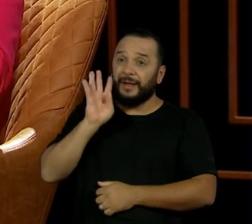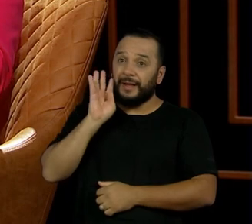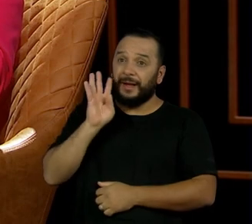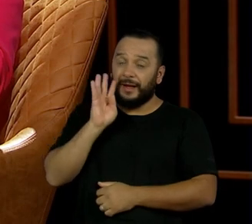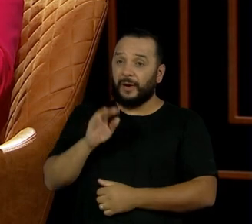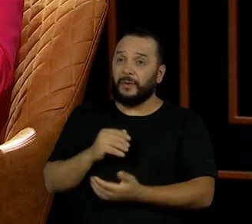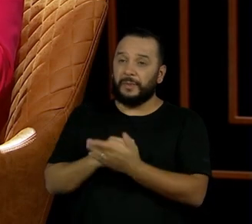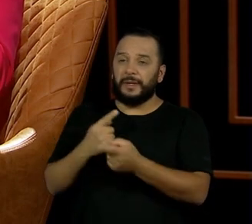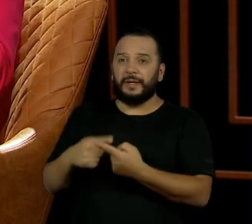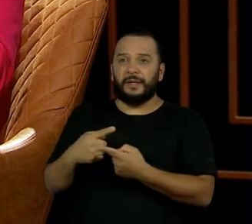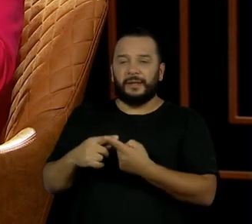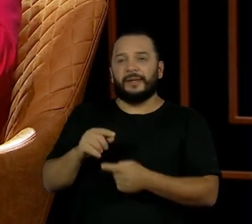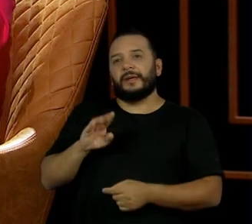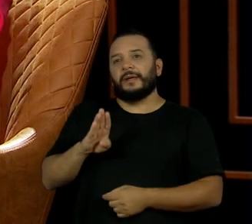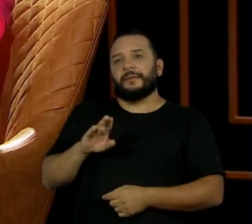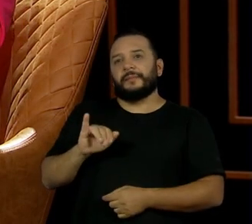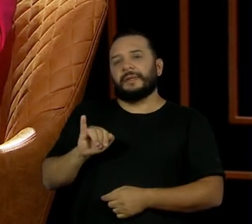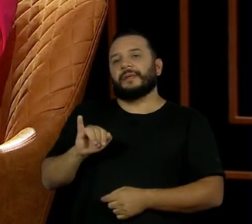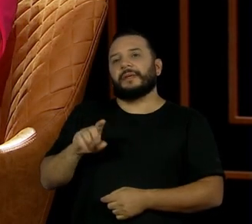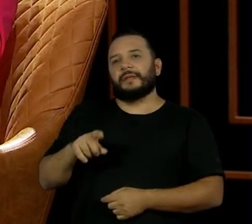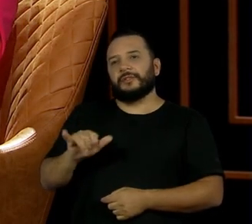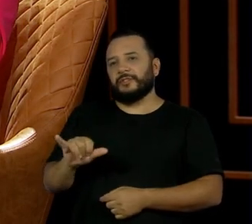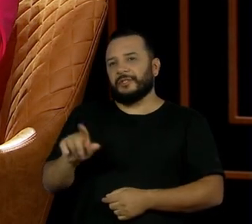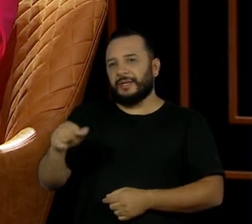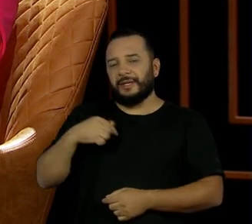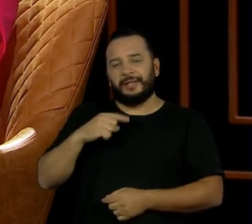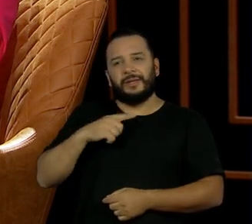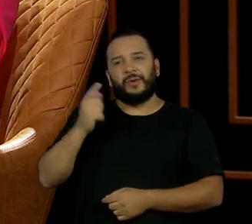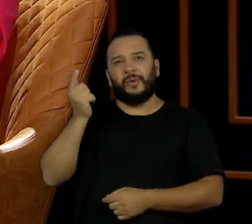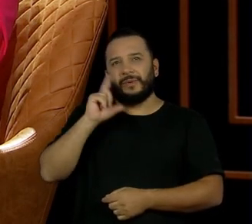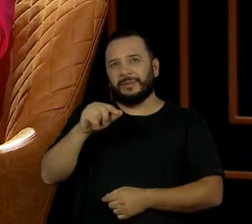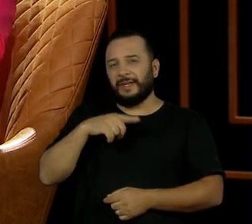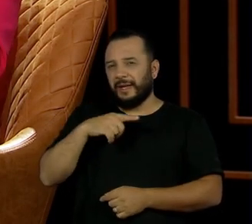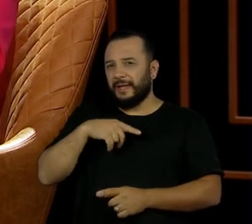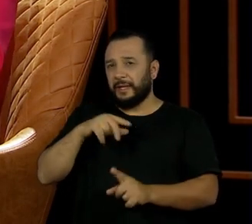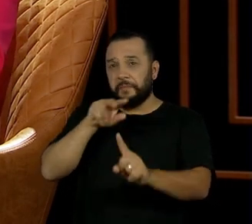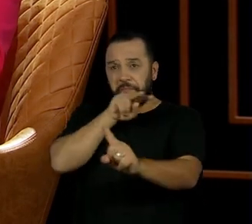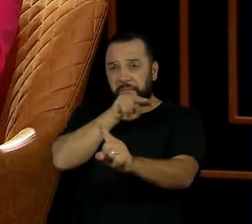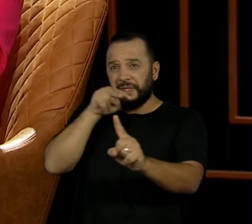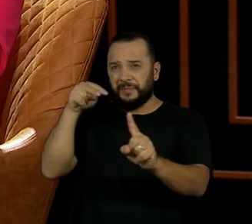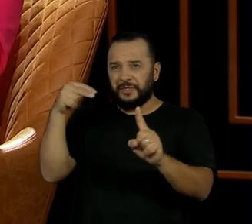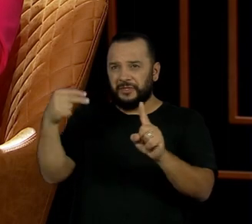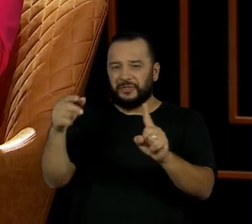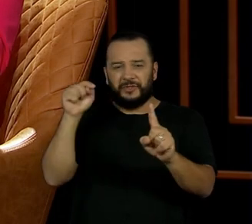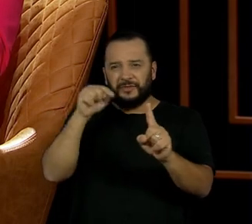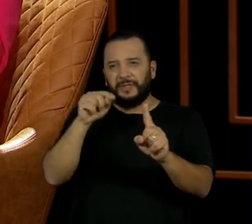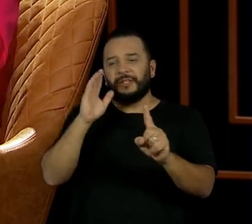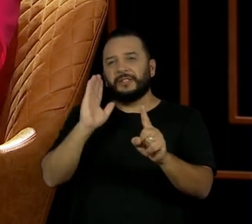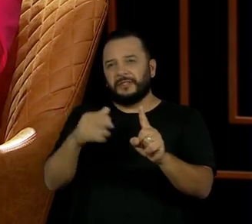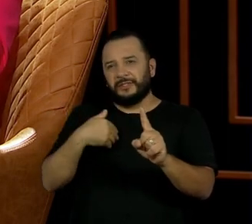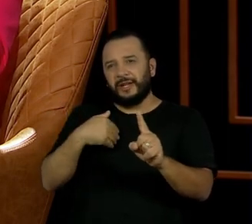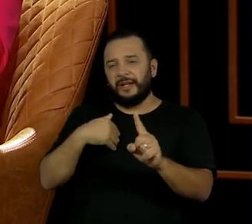no caso do bidi um cara que consegue ter um olhar sobre o talento